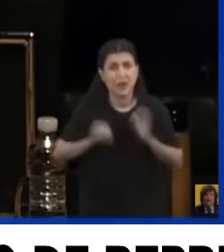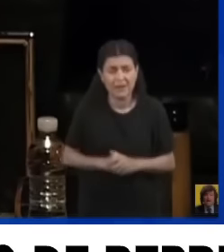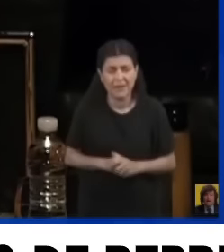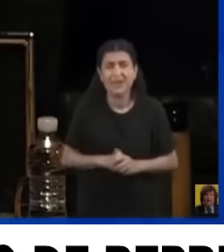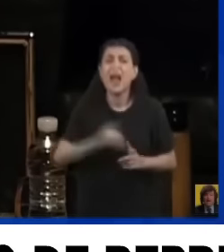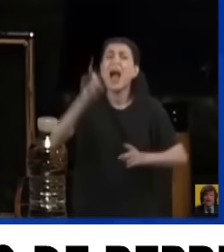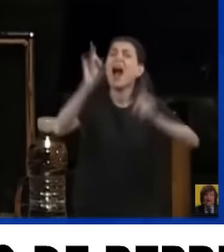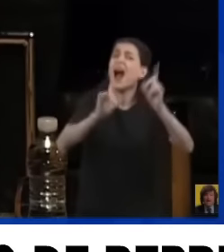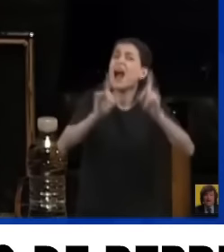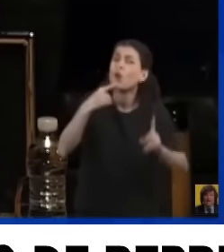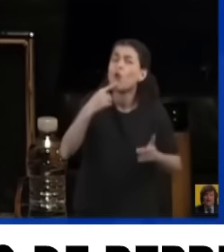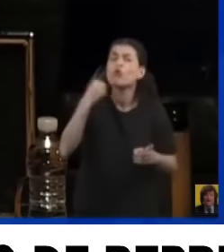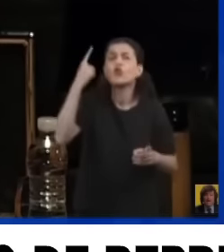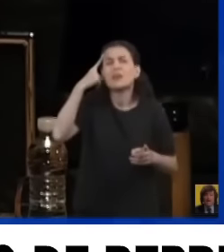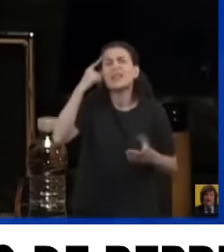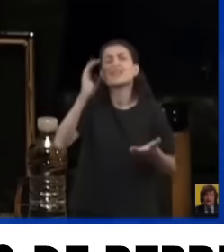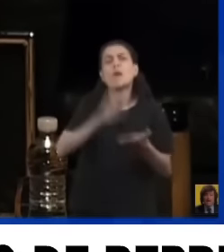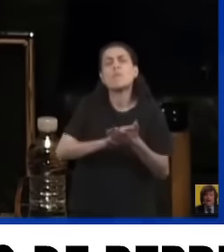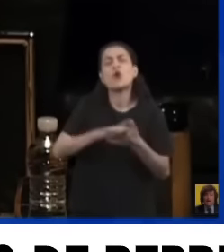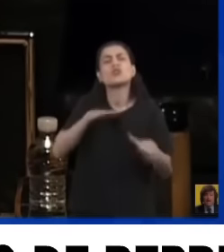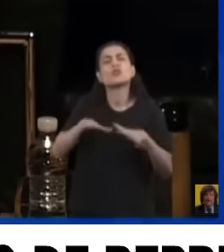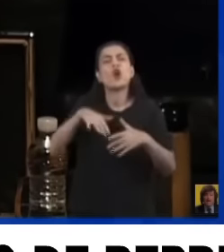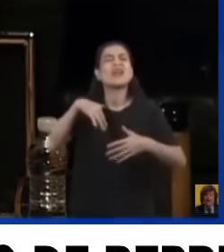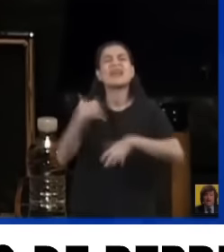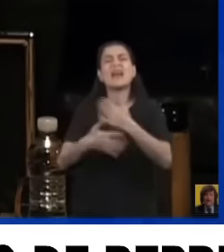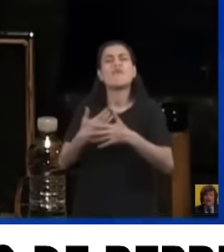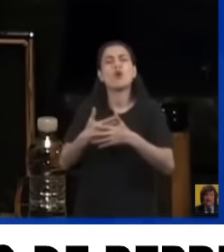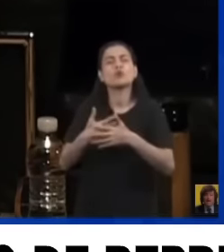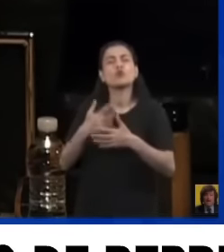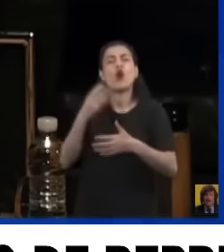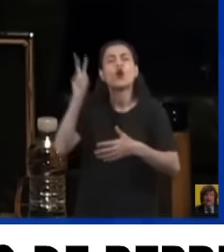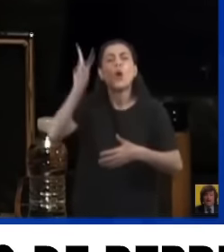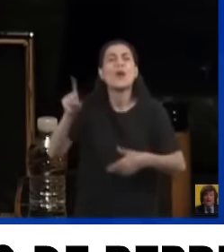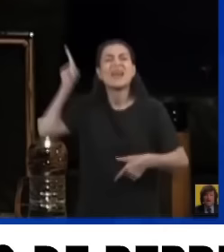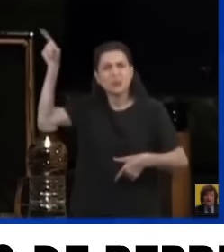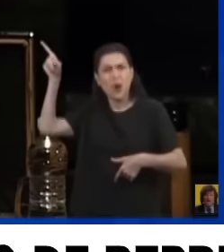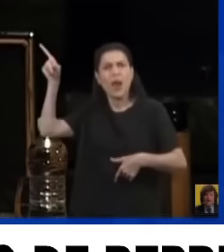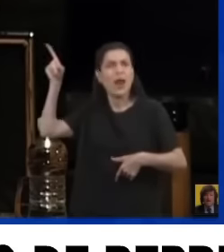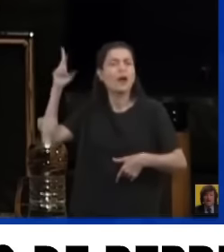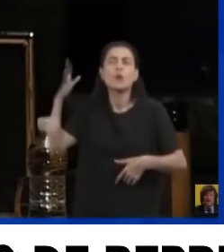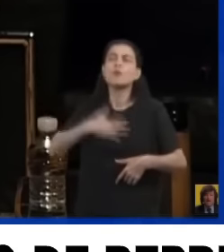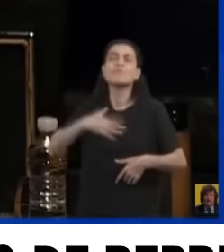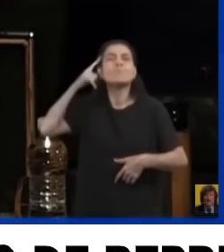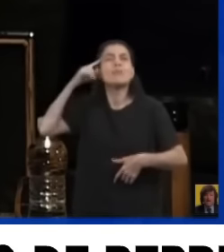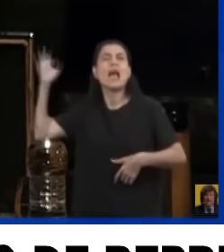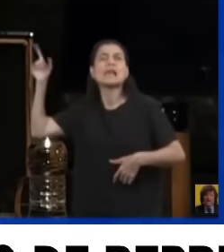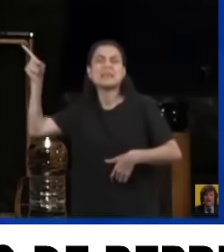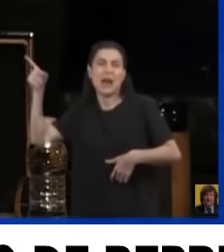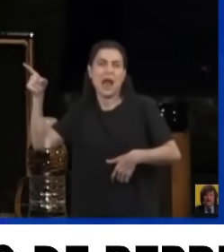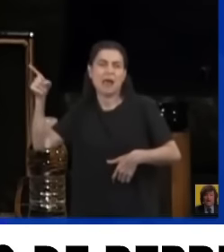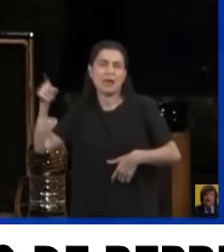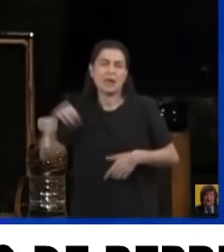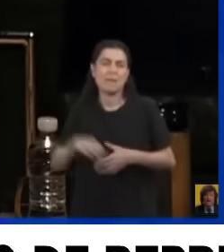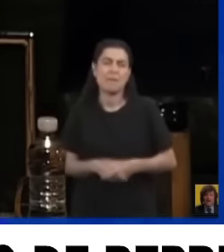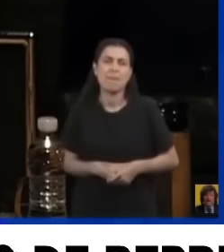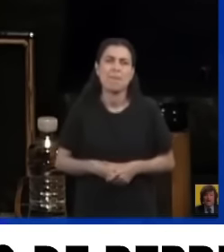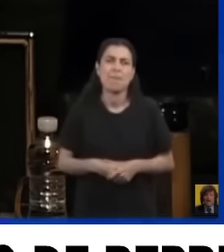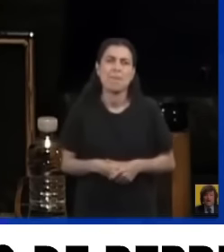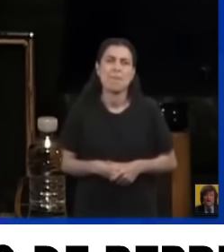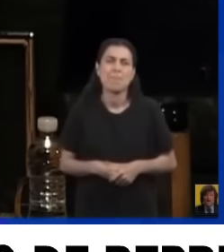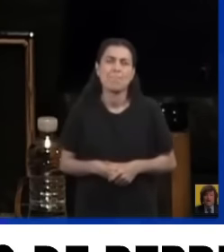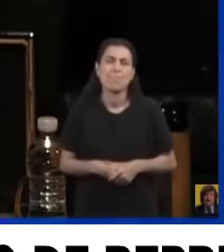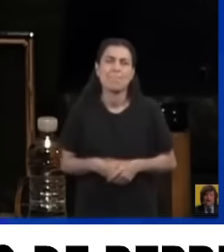é ditada pelo poder petista, dizendo então que a justiça brasileira é orientada pelo poder do Partido